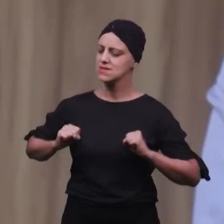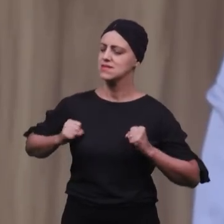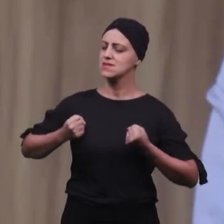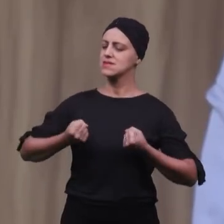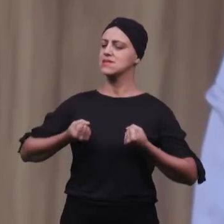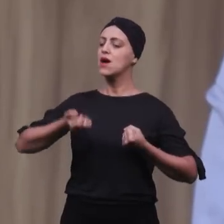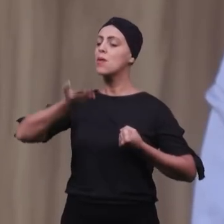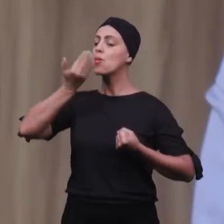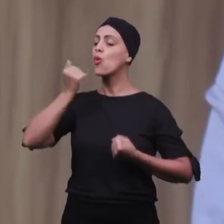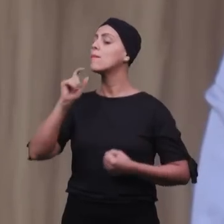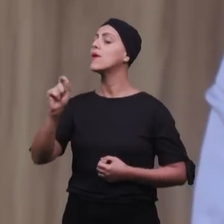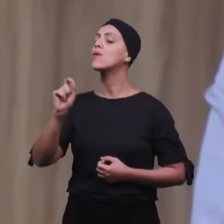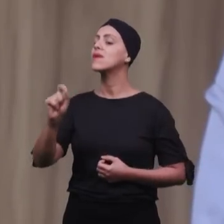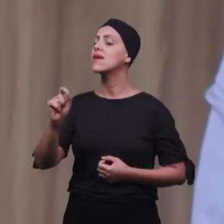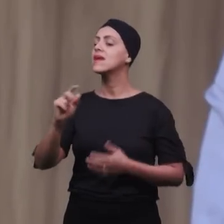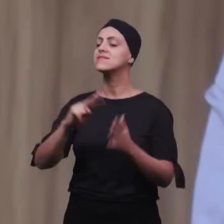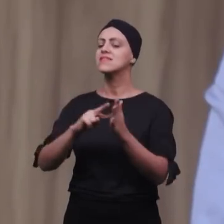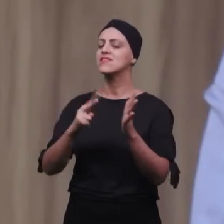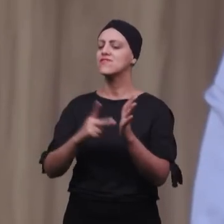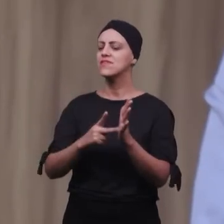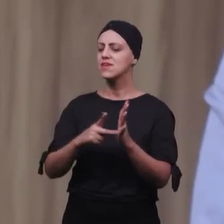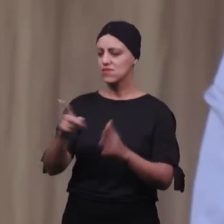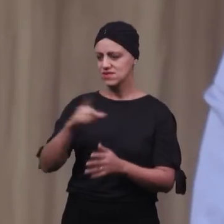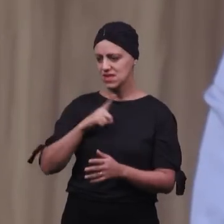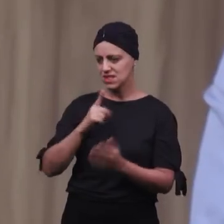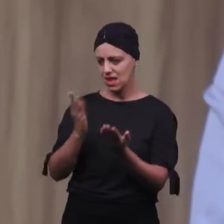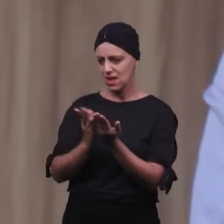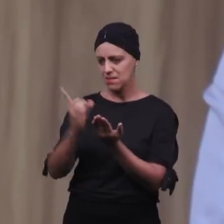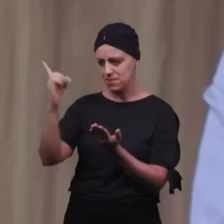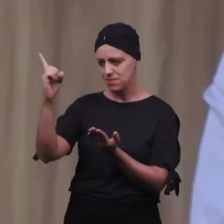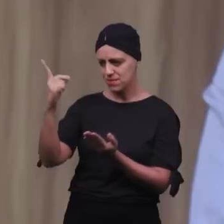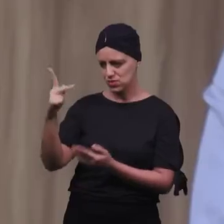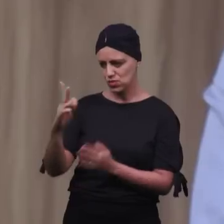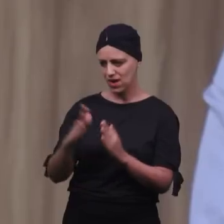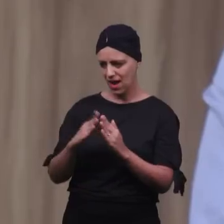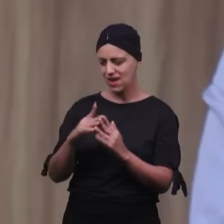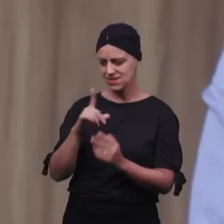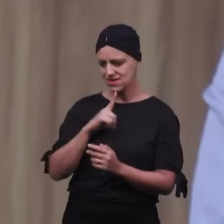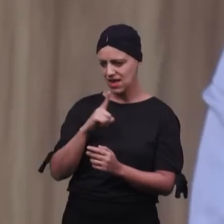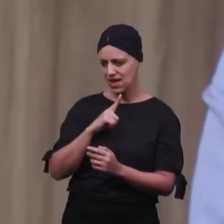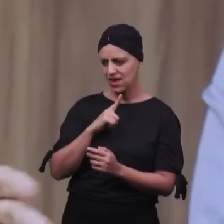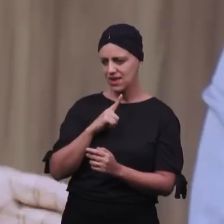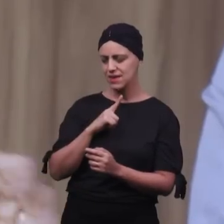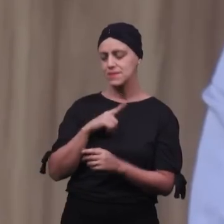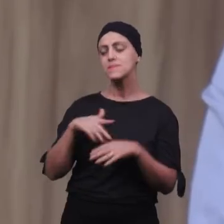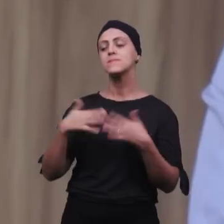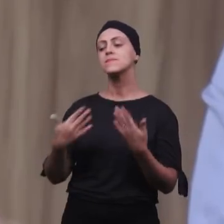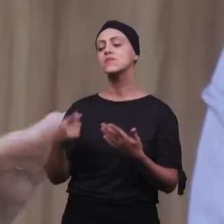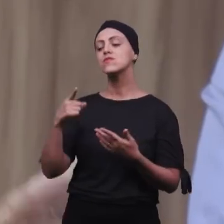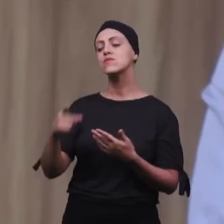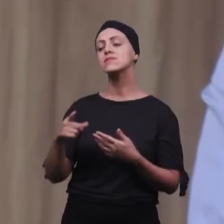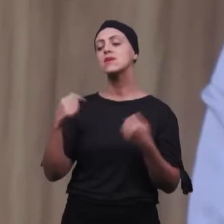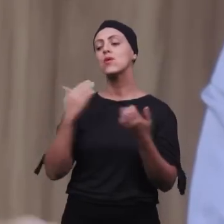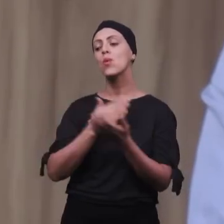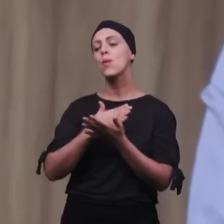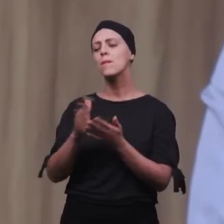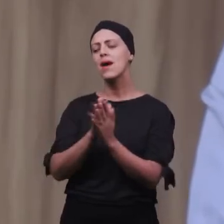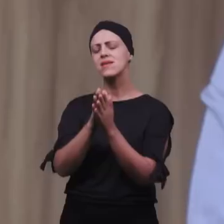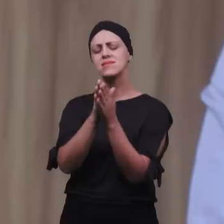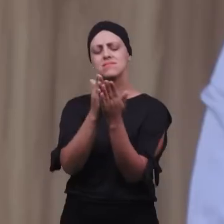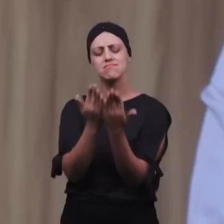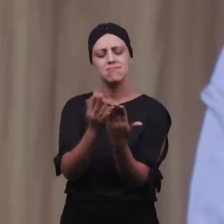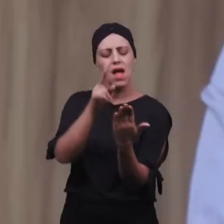se alimentar? Você tem Bíblia em casa? Aqui em casa tem uma Bíblia. Então, você começa a ler a Bíblia no Novo